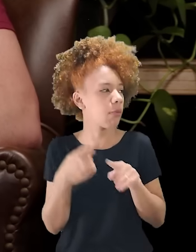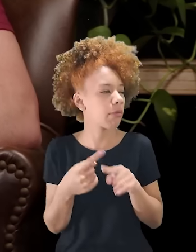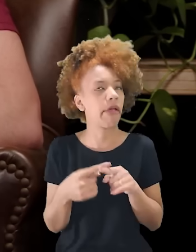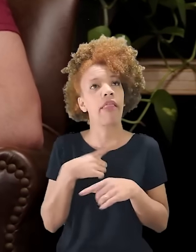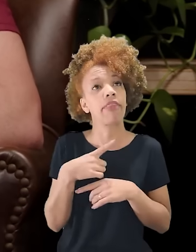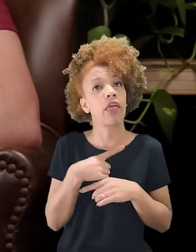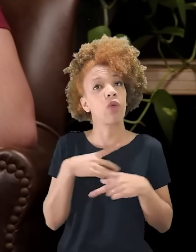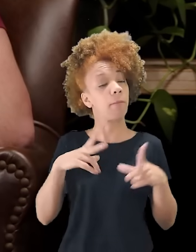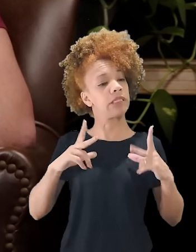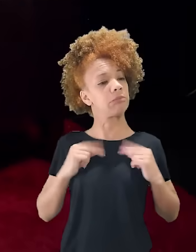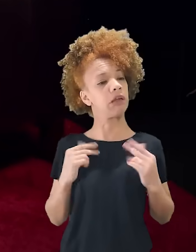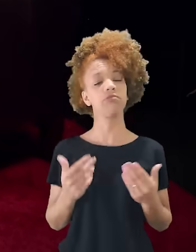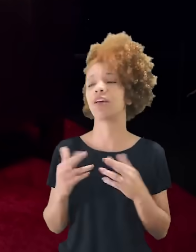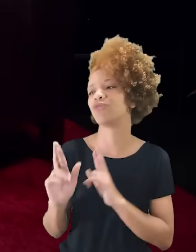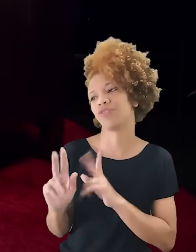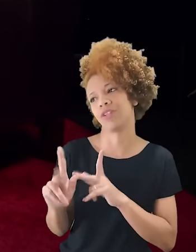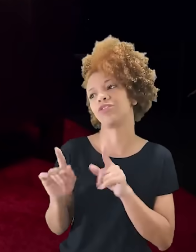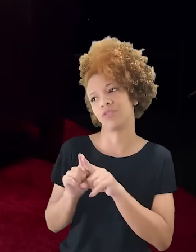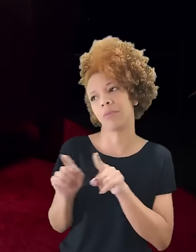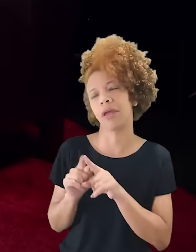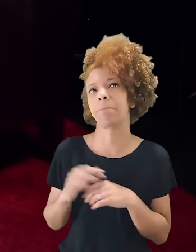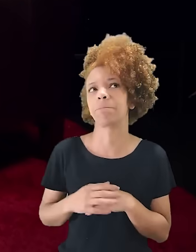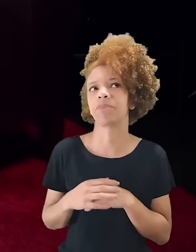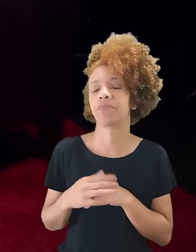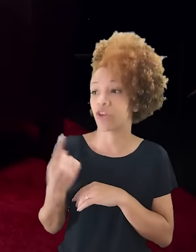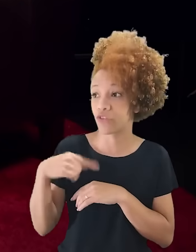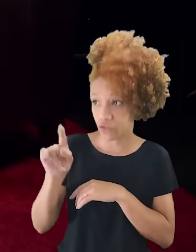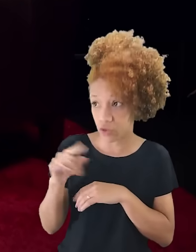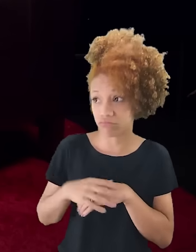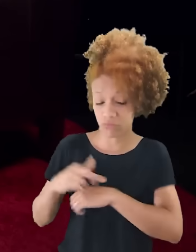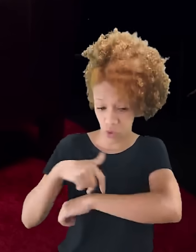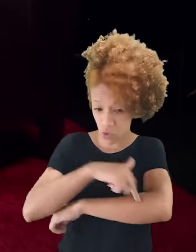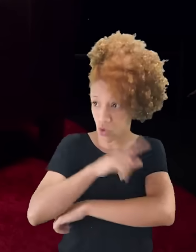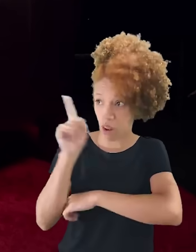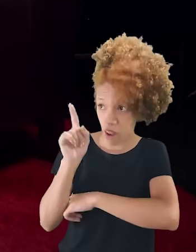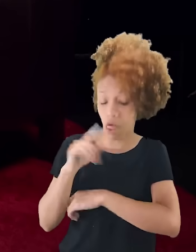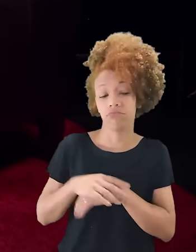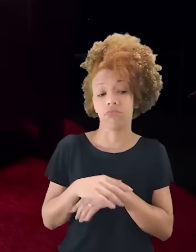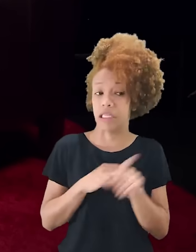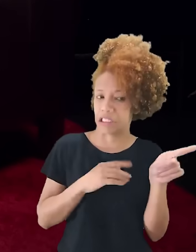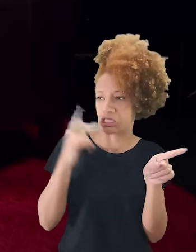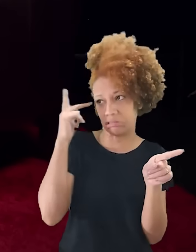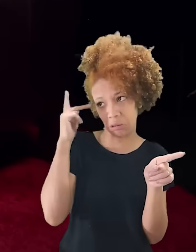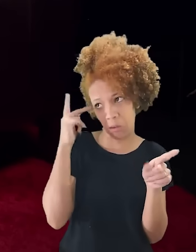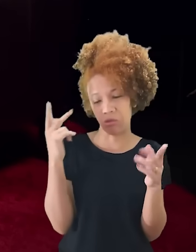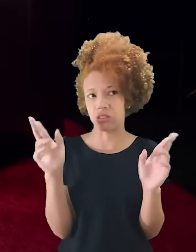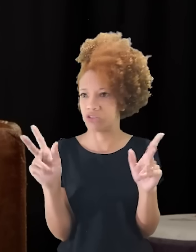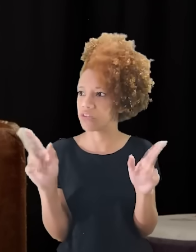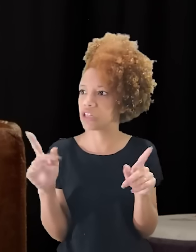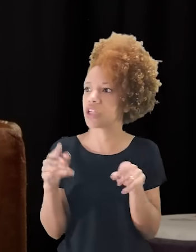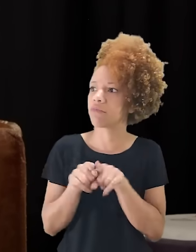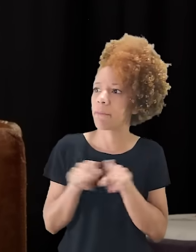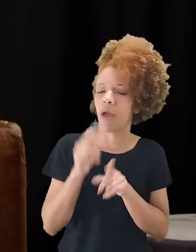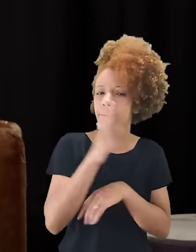esmério pelo e é diferente eu também fui em no São Paulo Fashion e agora e é muito diferente eu acho que também